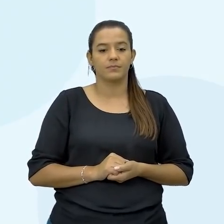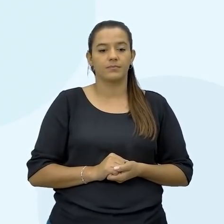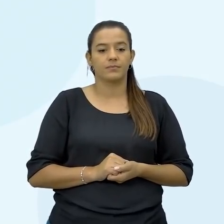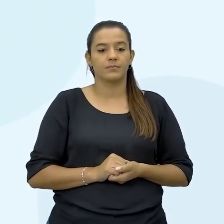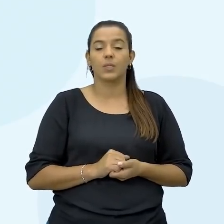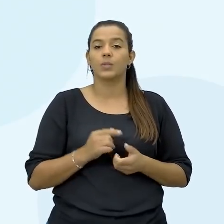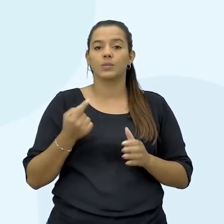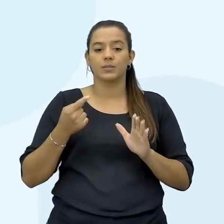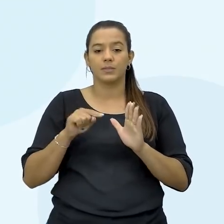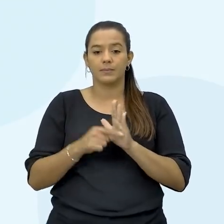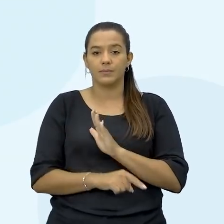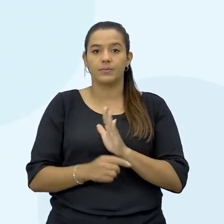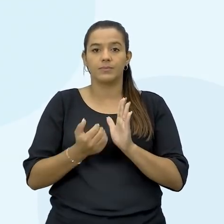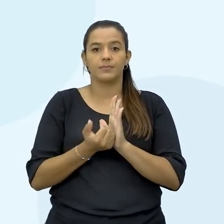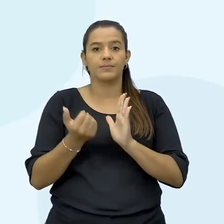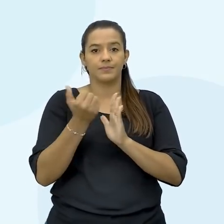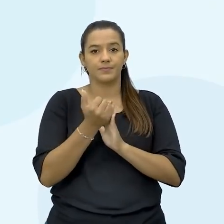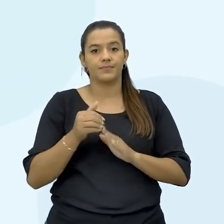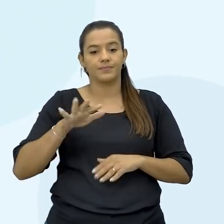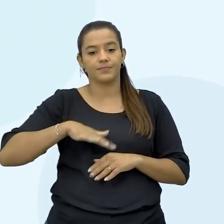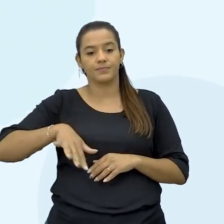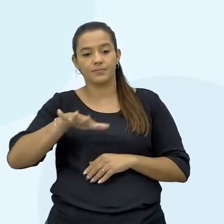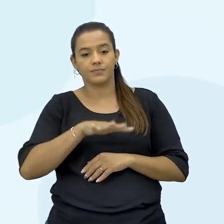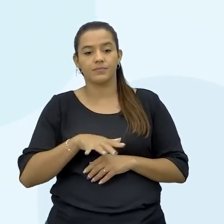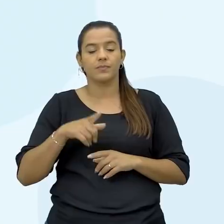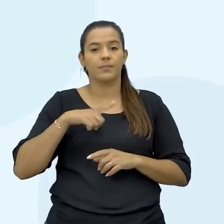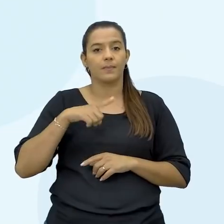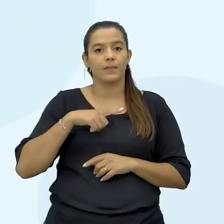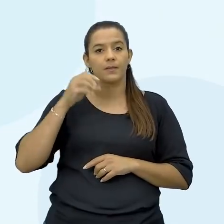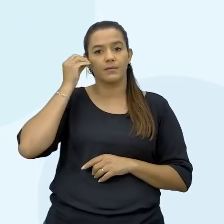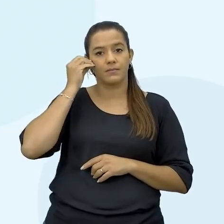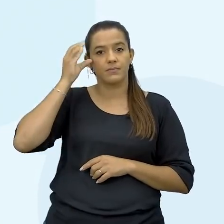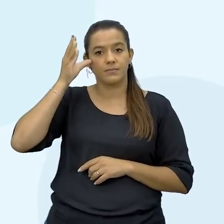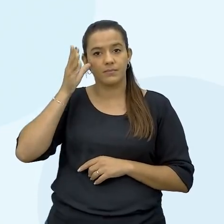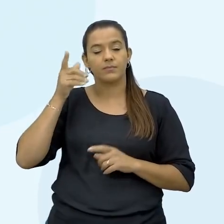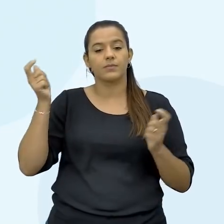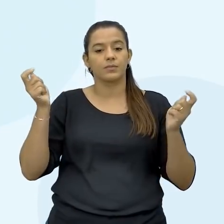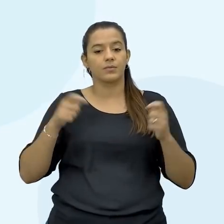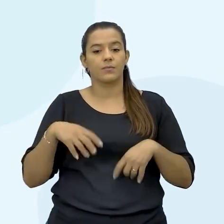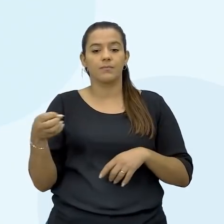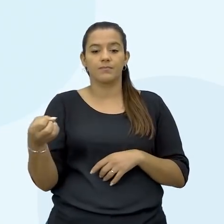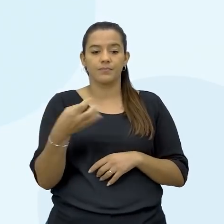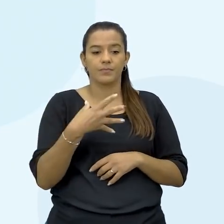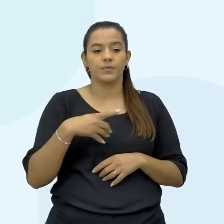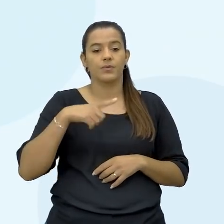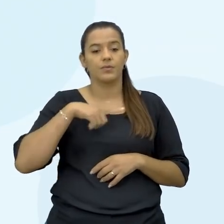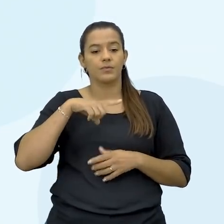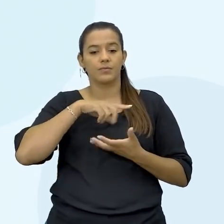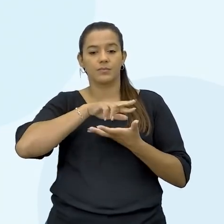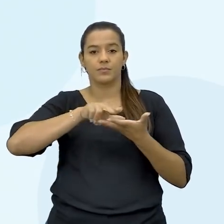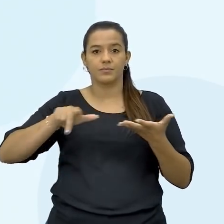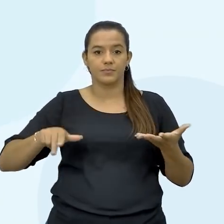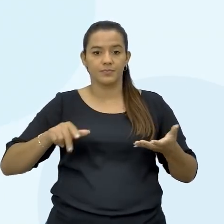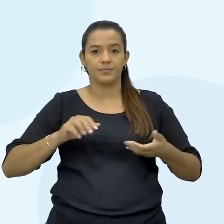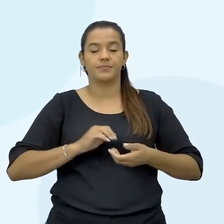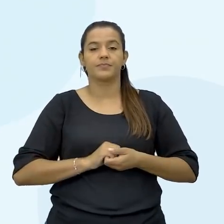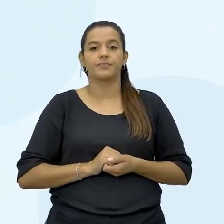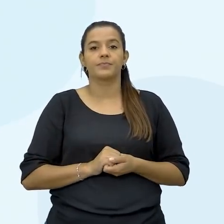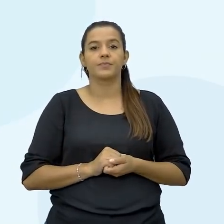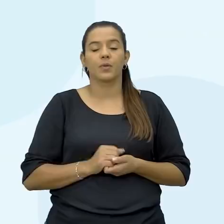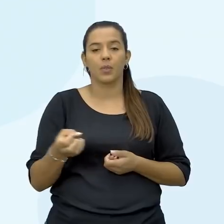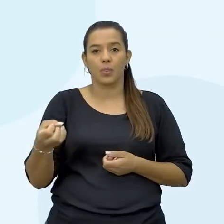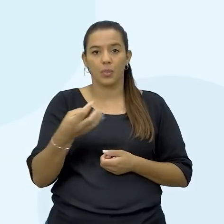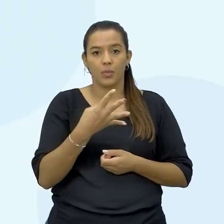Os aprofundamentos curriculares nas áreas do conhecimento com o Novotec Expresso, né? O novo